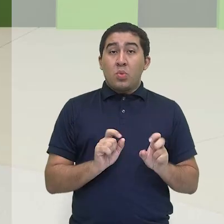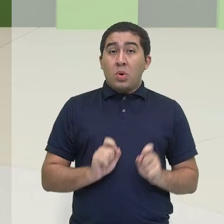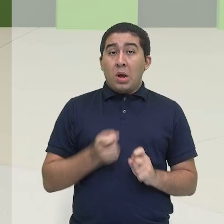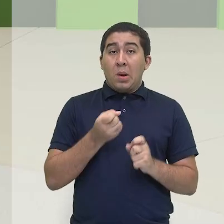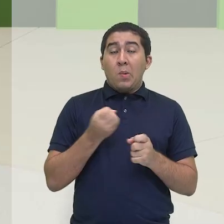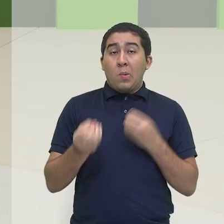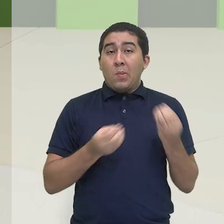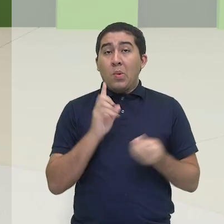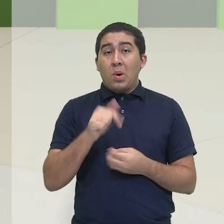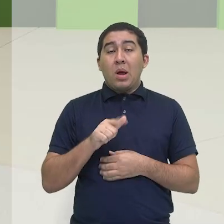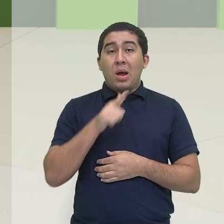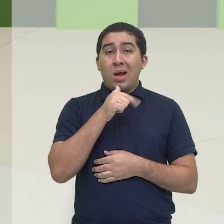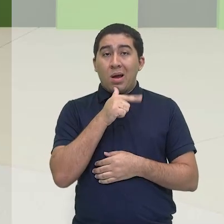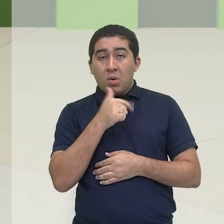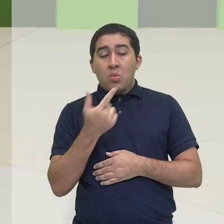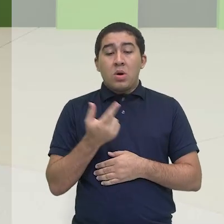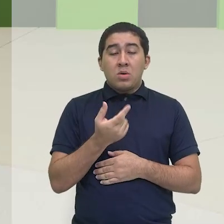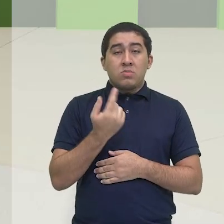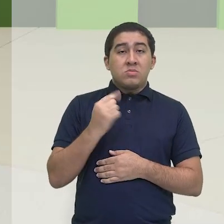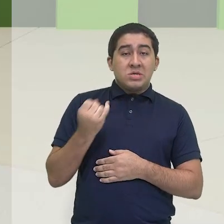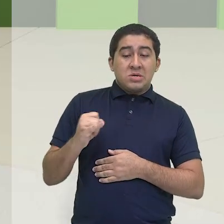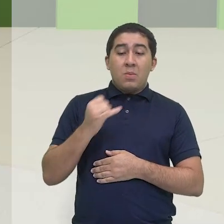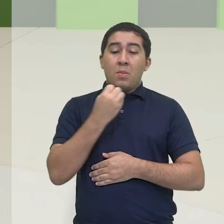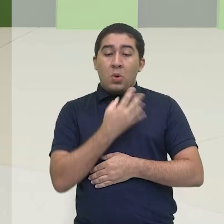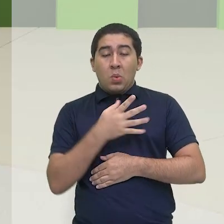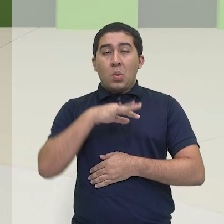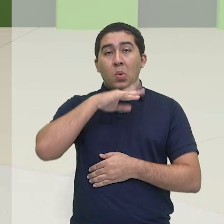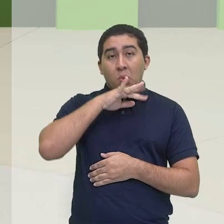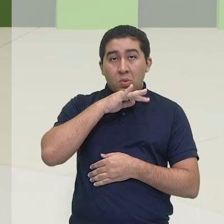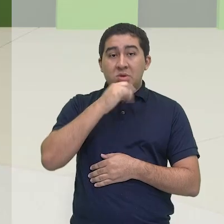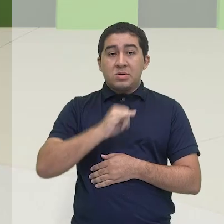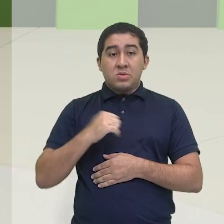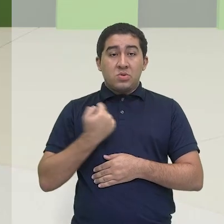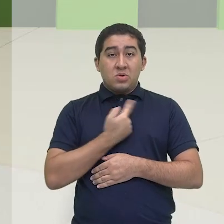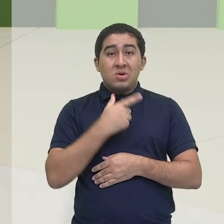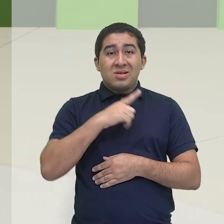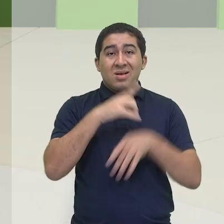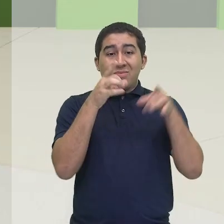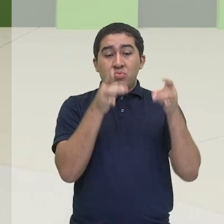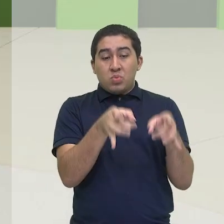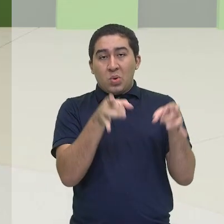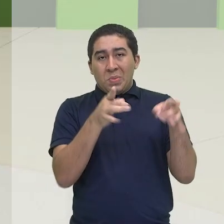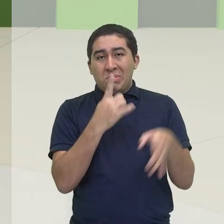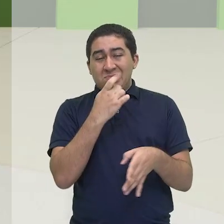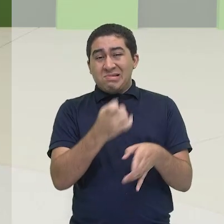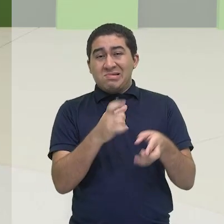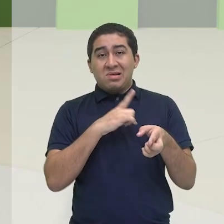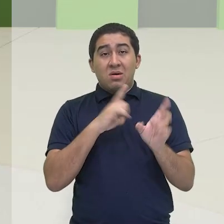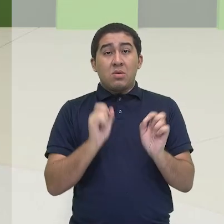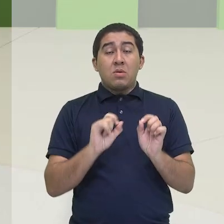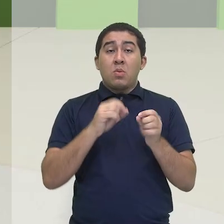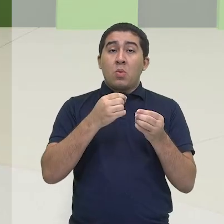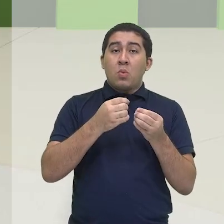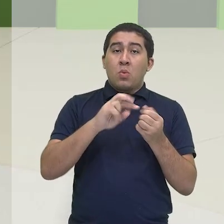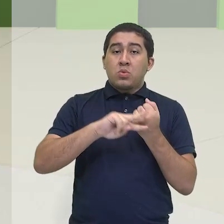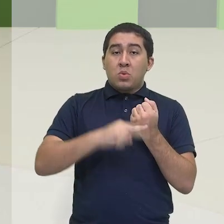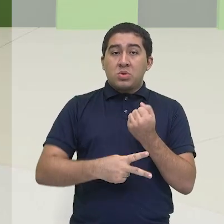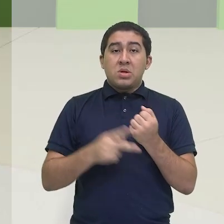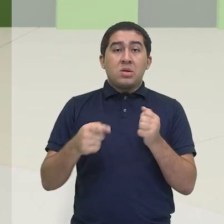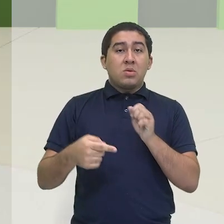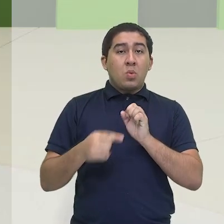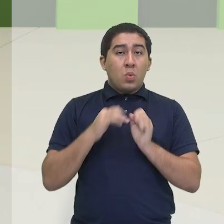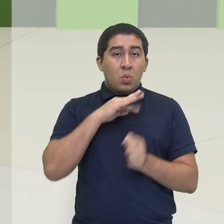da água quando a gente acaba poluindo, causando consequências negativas tanto para